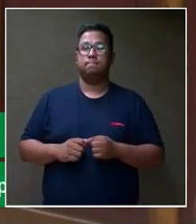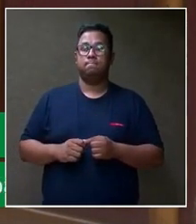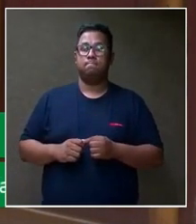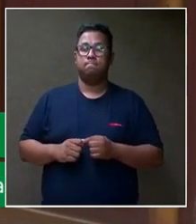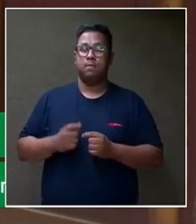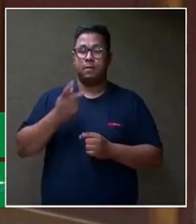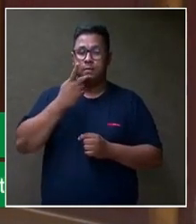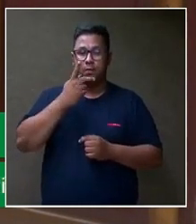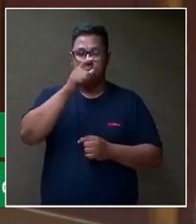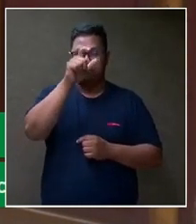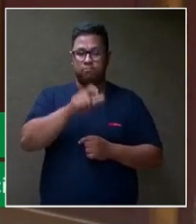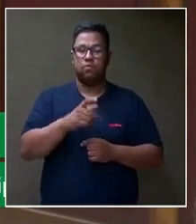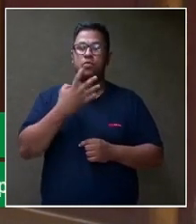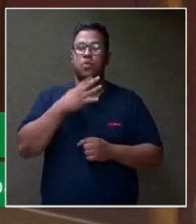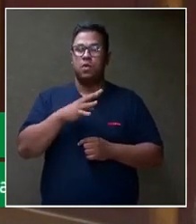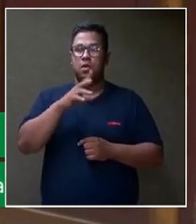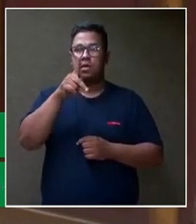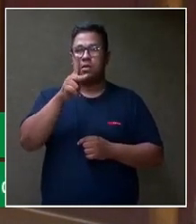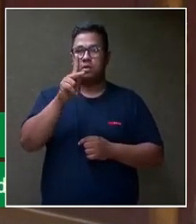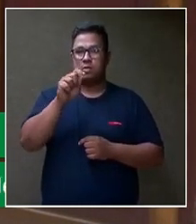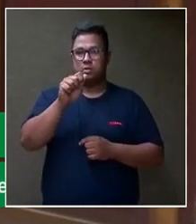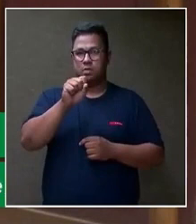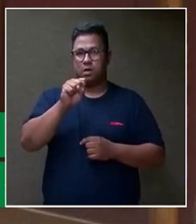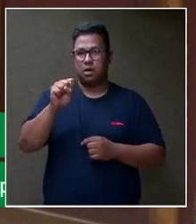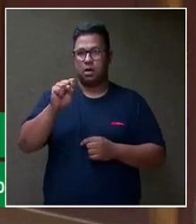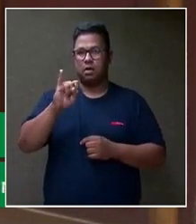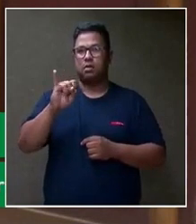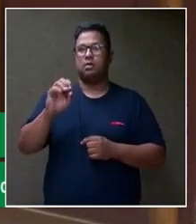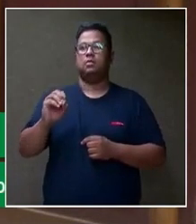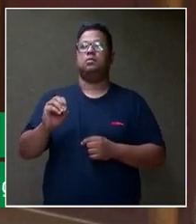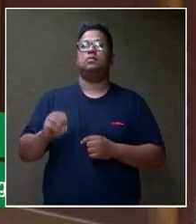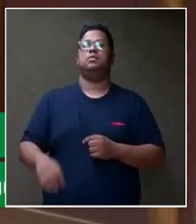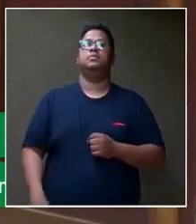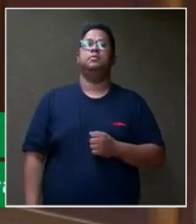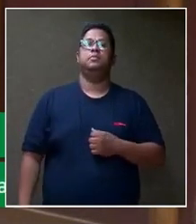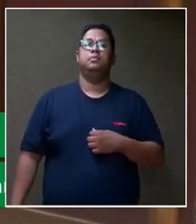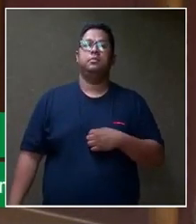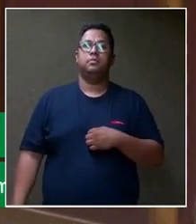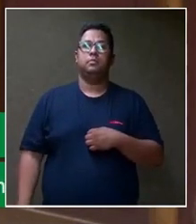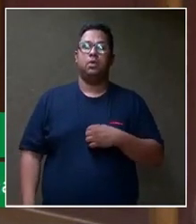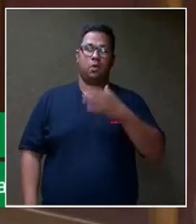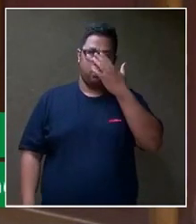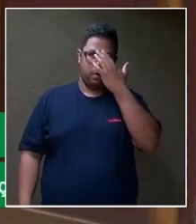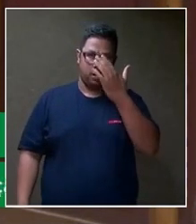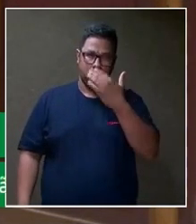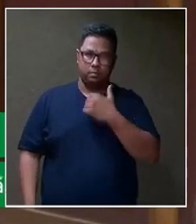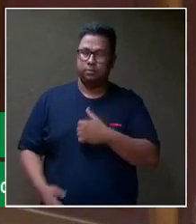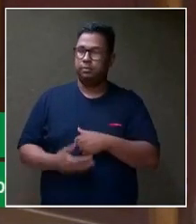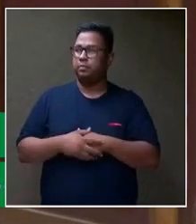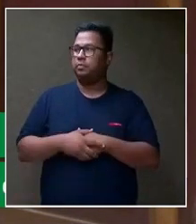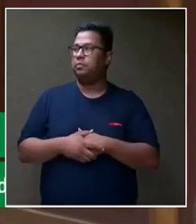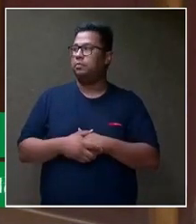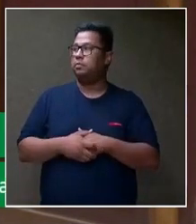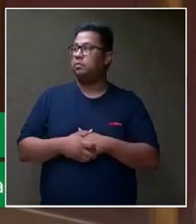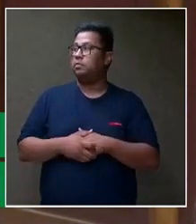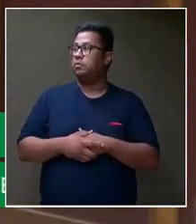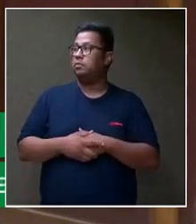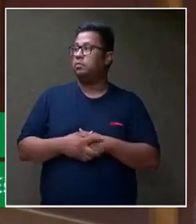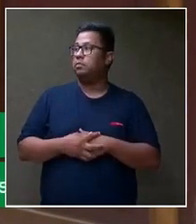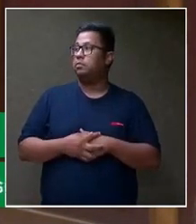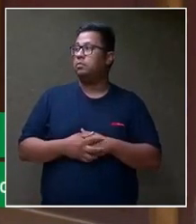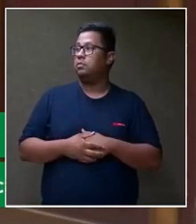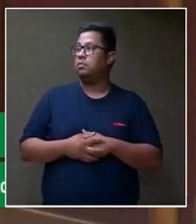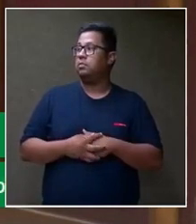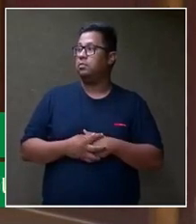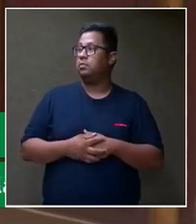daí. Que ela não tinha ideia de quem era o Cássio. Muito obrigado, excelência. Perguntas complementares